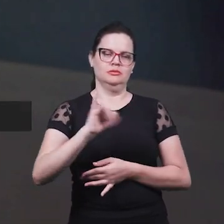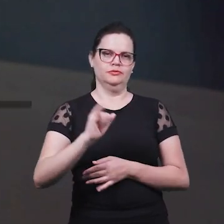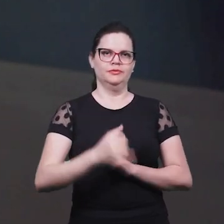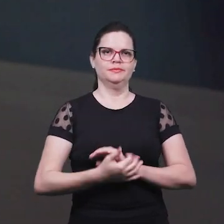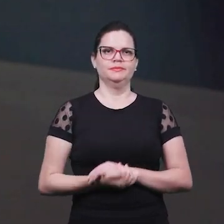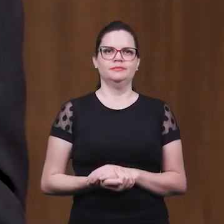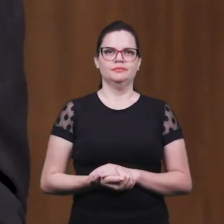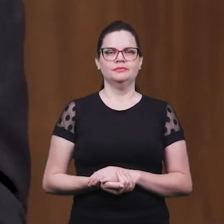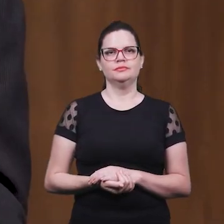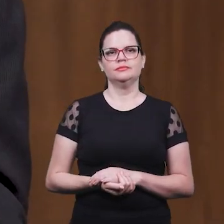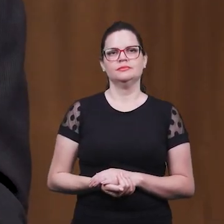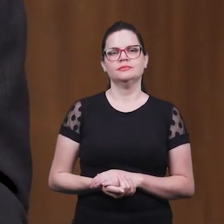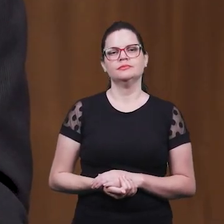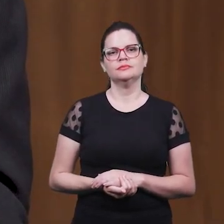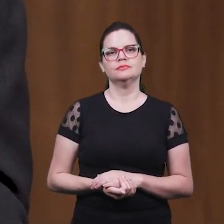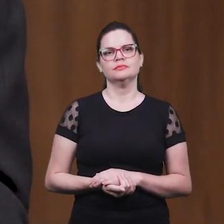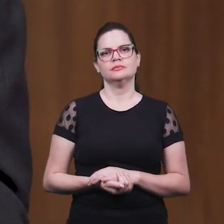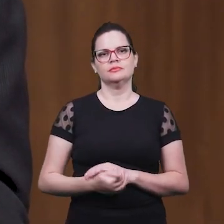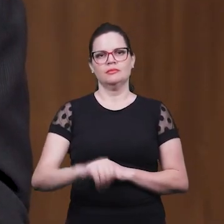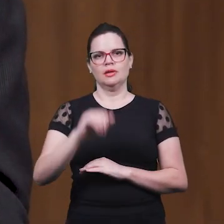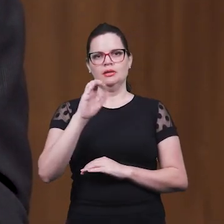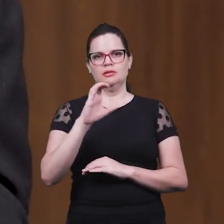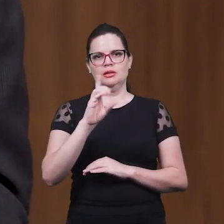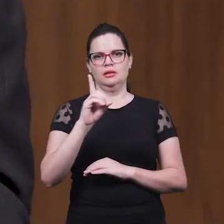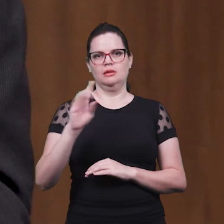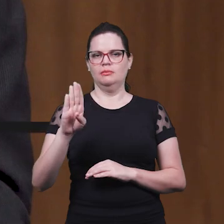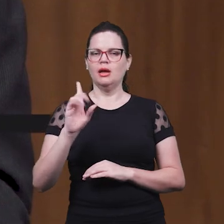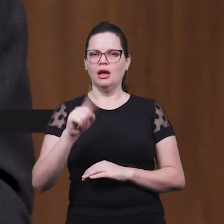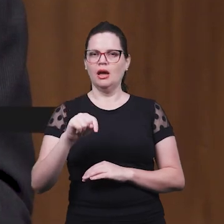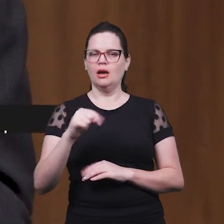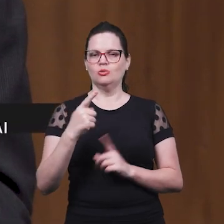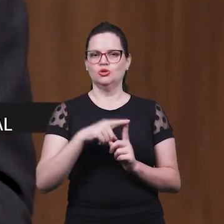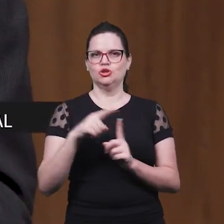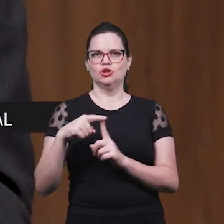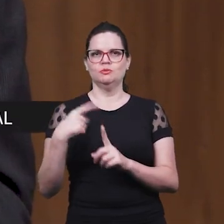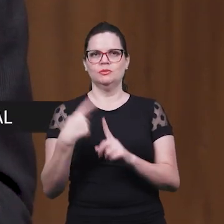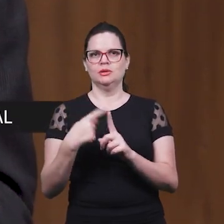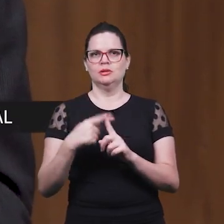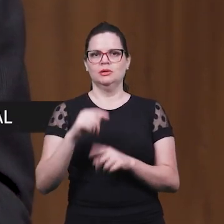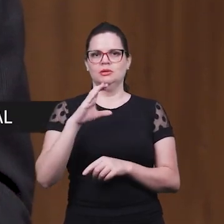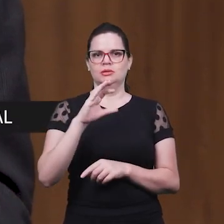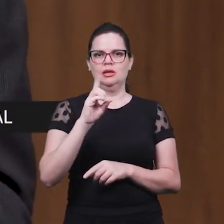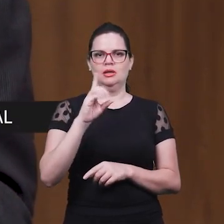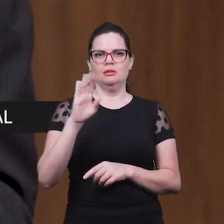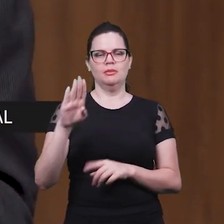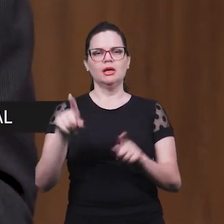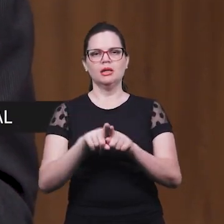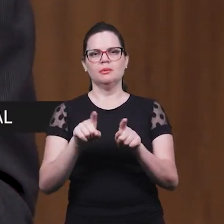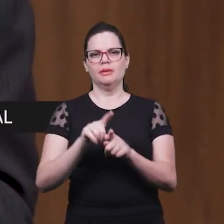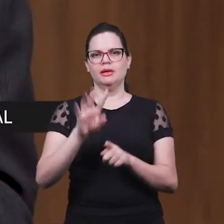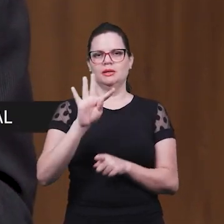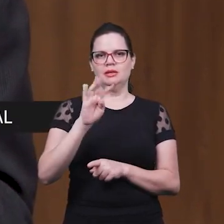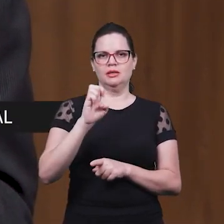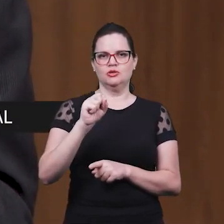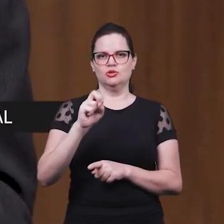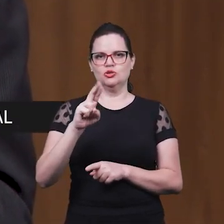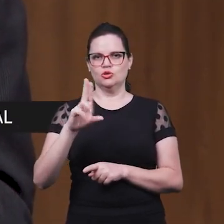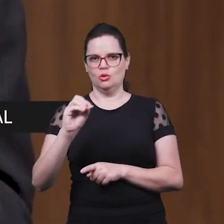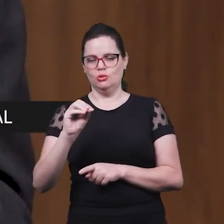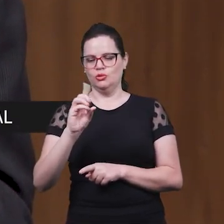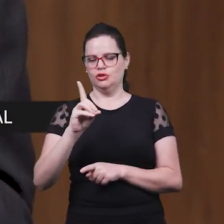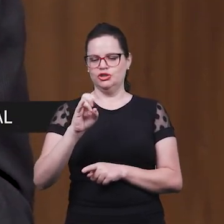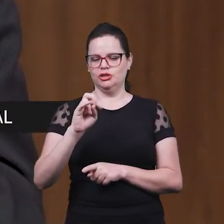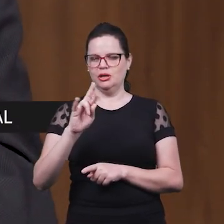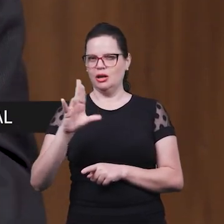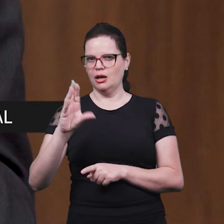dita. O CDB é uma alternativa, né? Como tem o CDB, o Tesouro Direto, você podia dar um overview